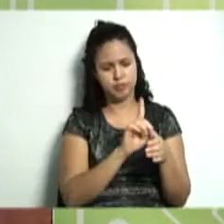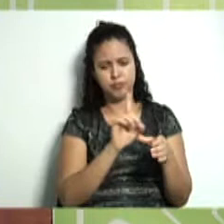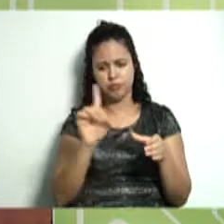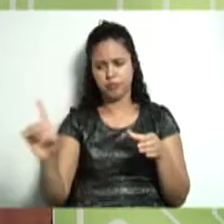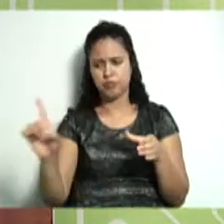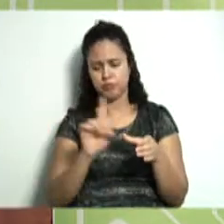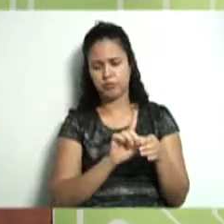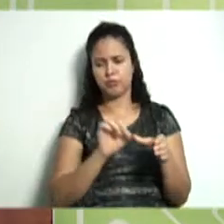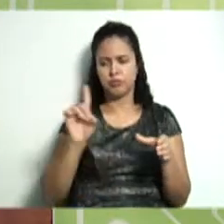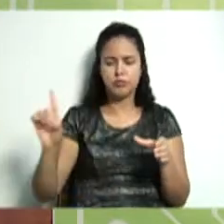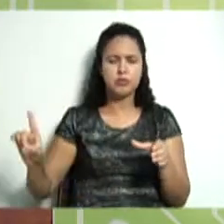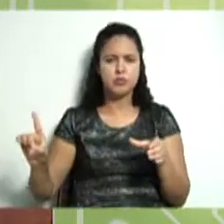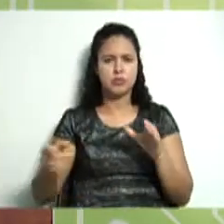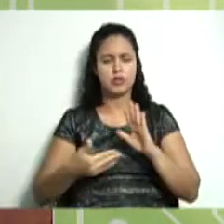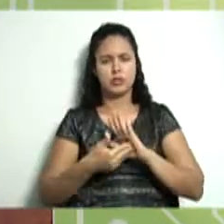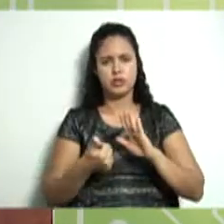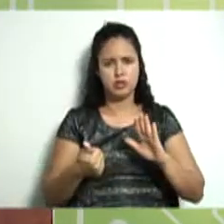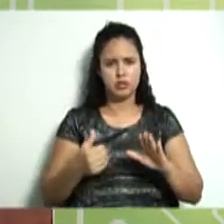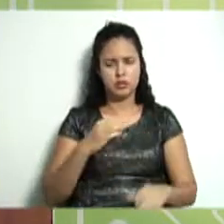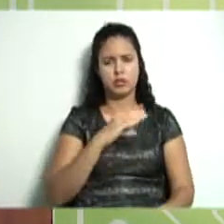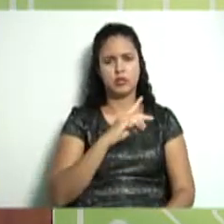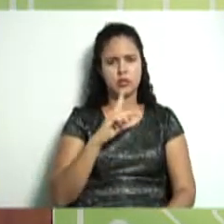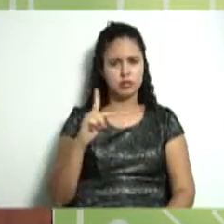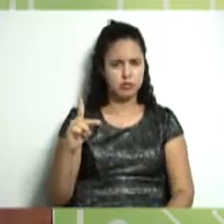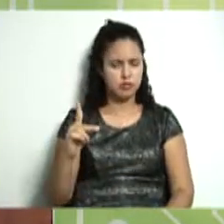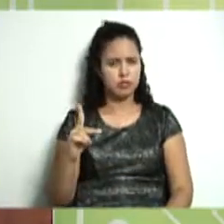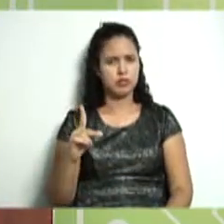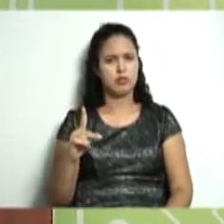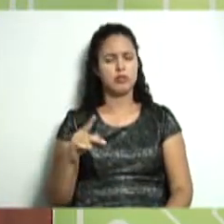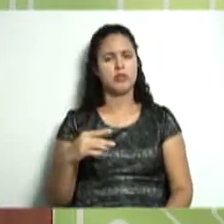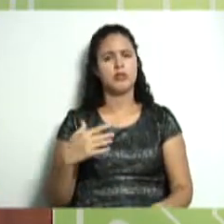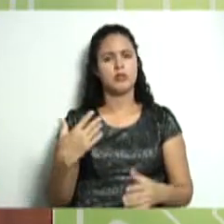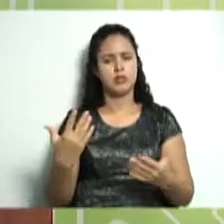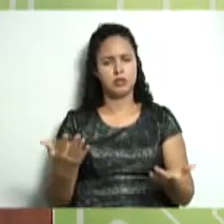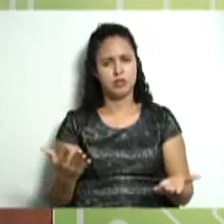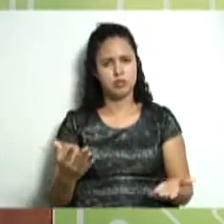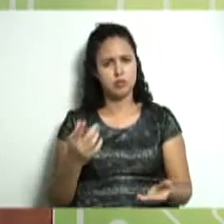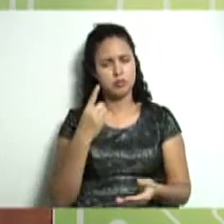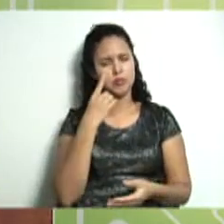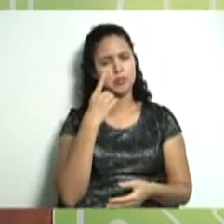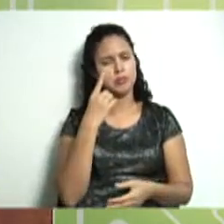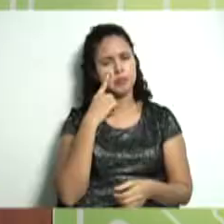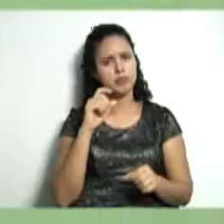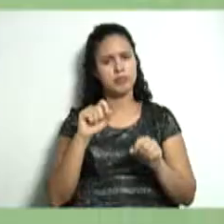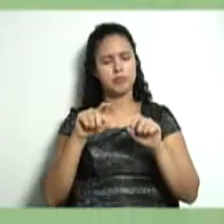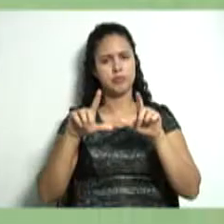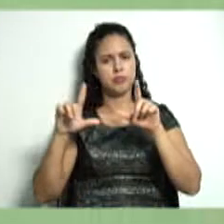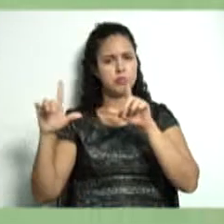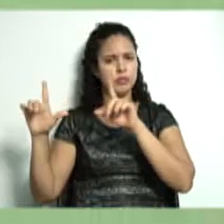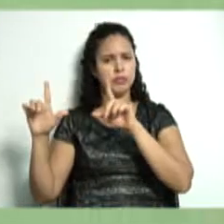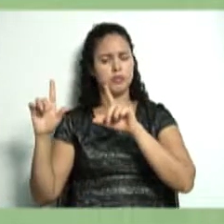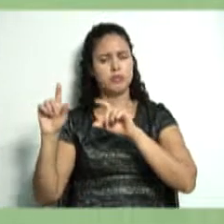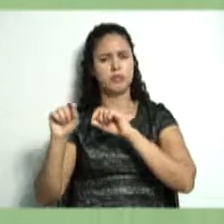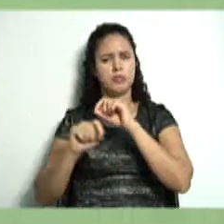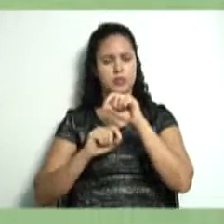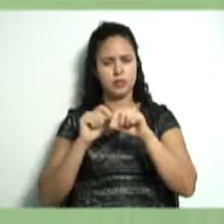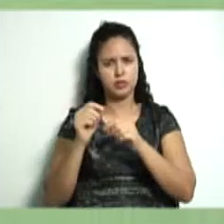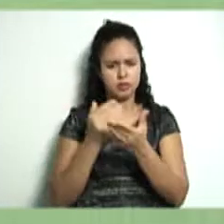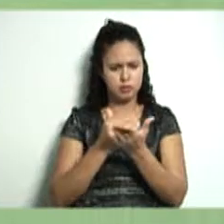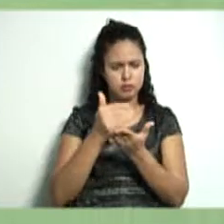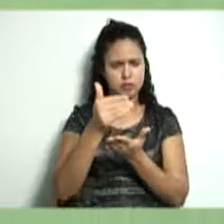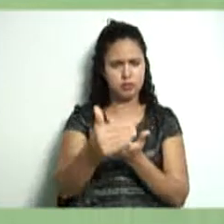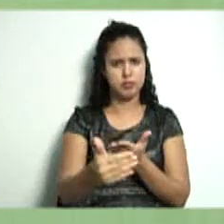ser excluídas do processo da cooperativa? Então, nós podemos ver aí no slide, o ingresso